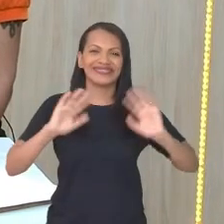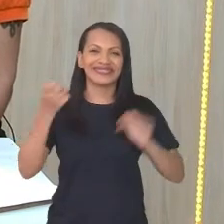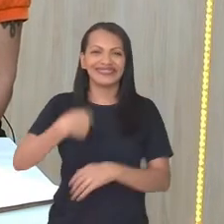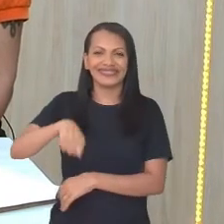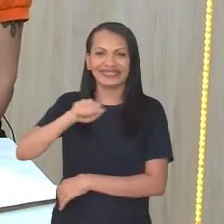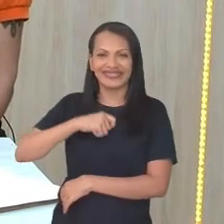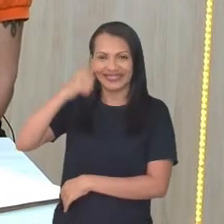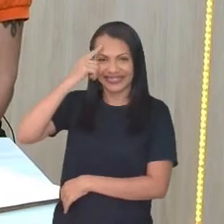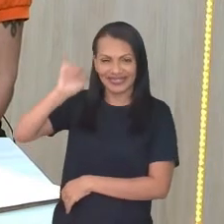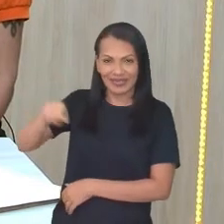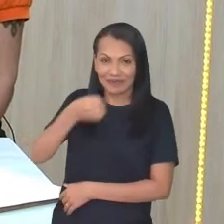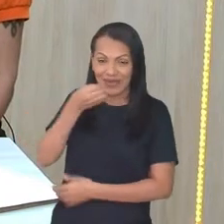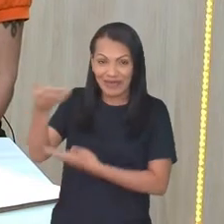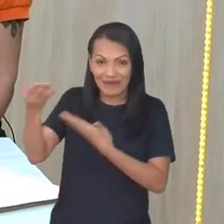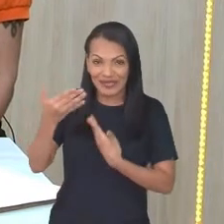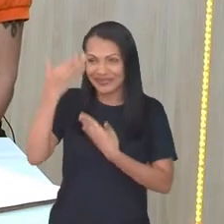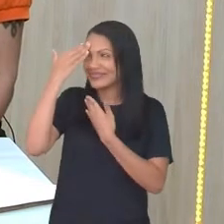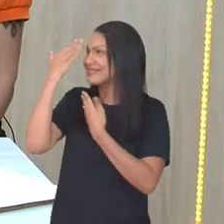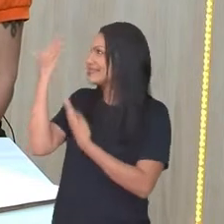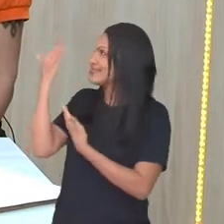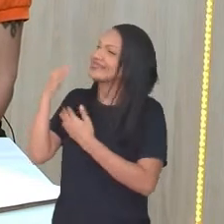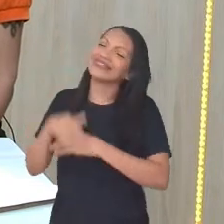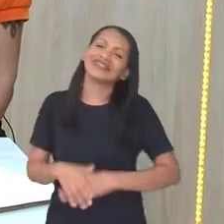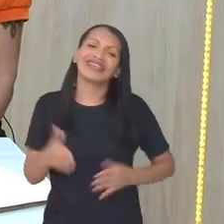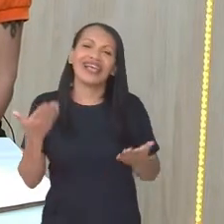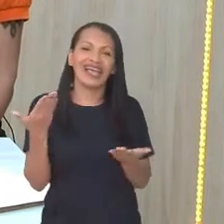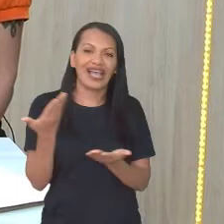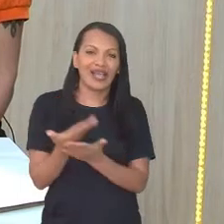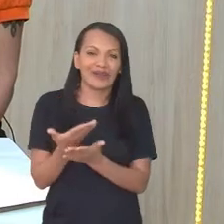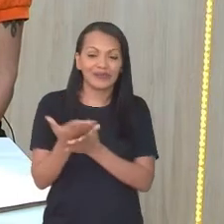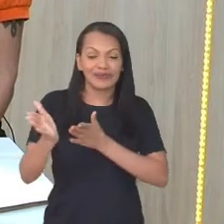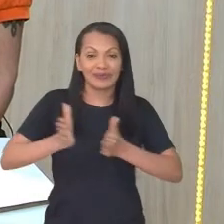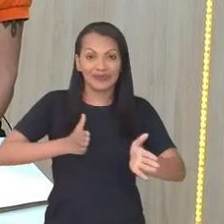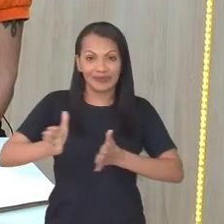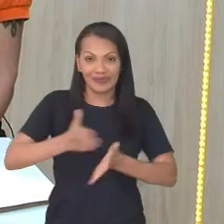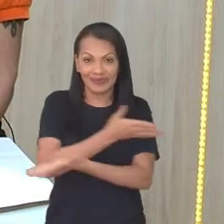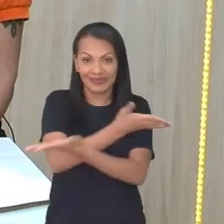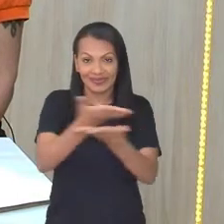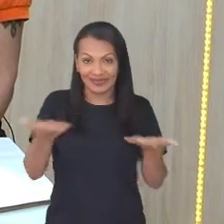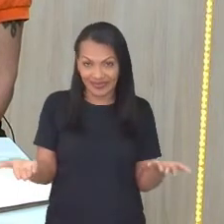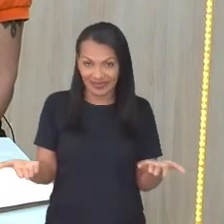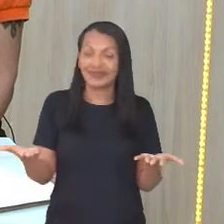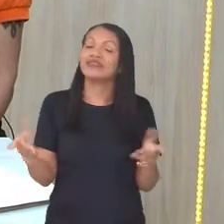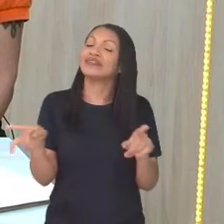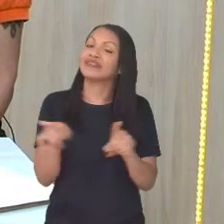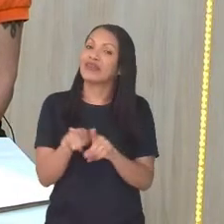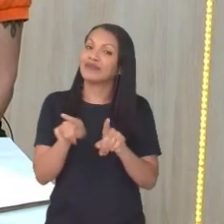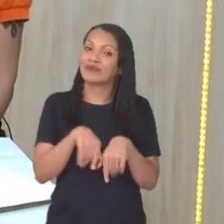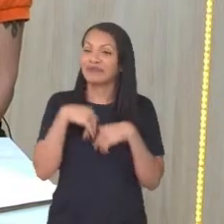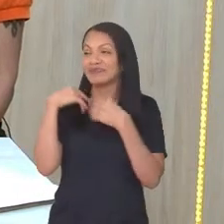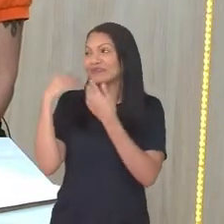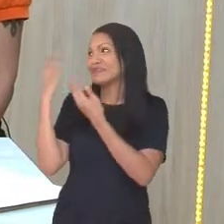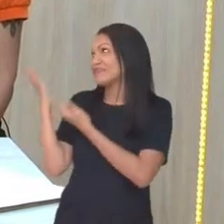Libras. Seja muito bem-vinda, Jéssica. Jéssica vai tornar essa aula muito mais acessível a todo mundo que está em casa. E ao meu lado,